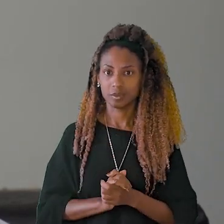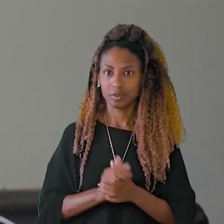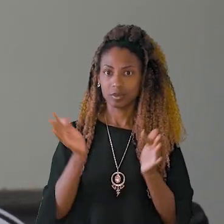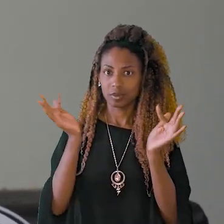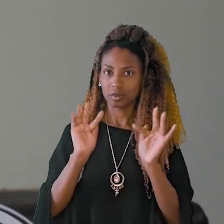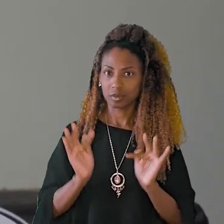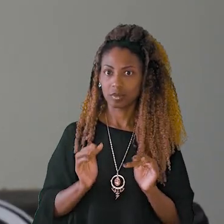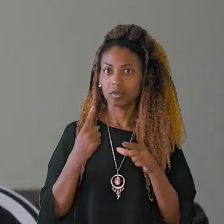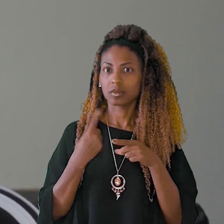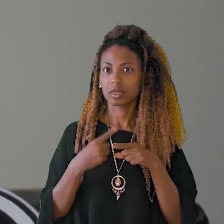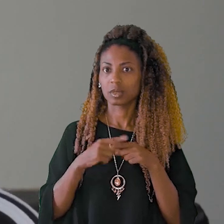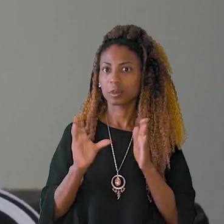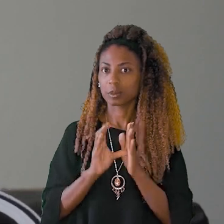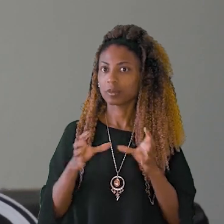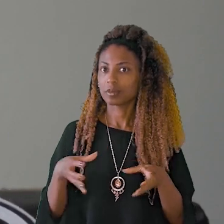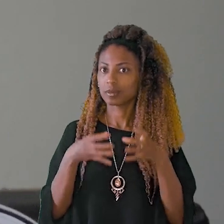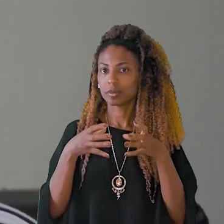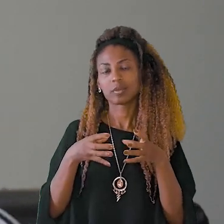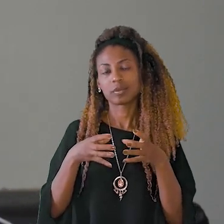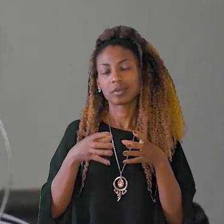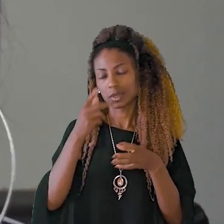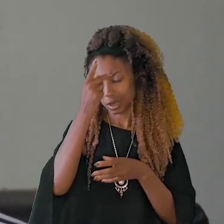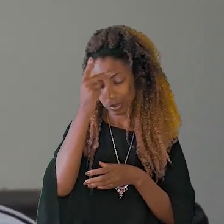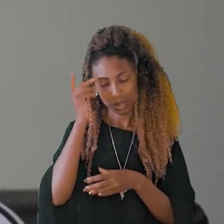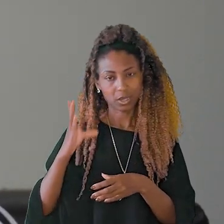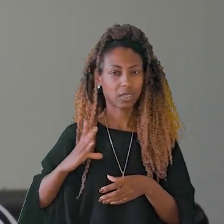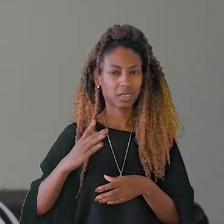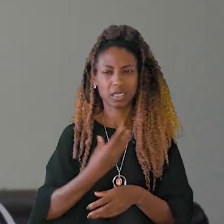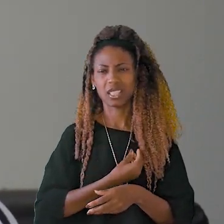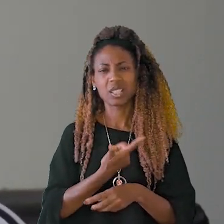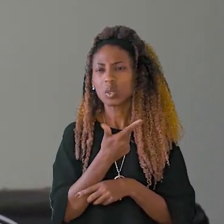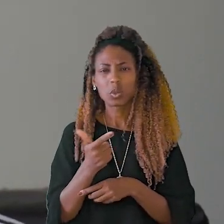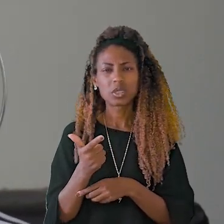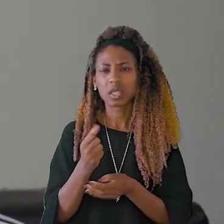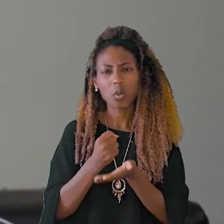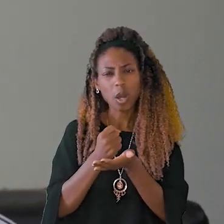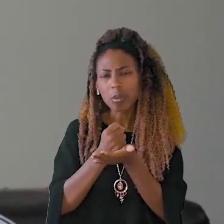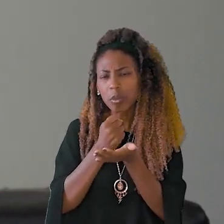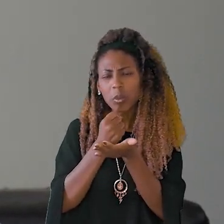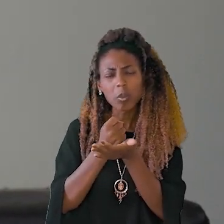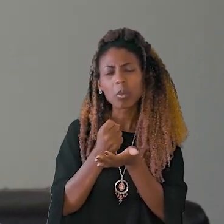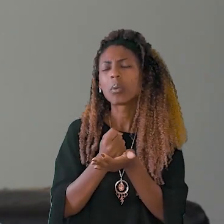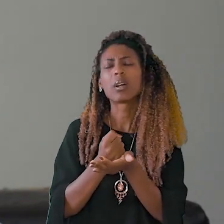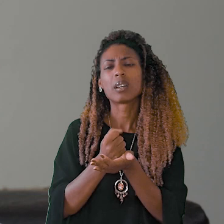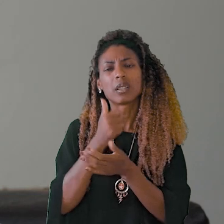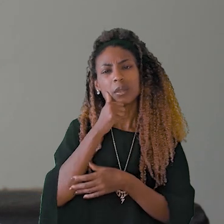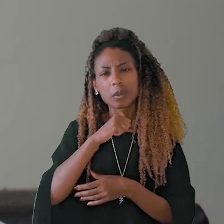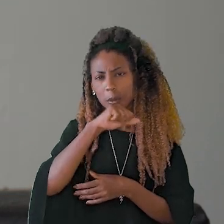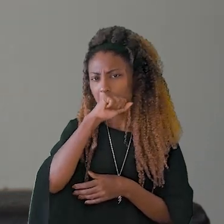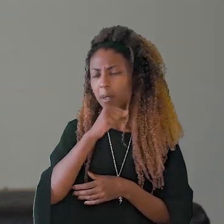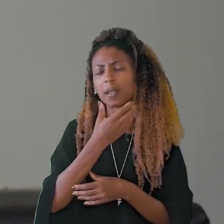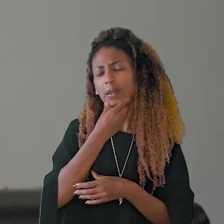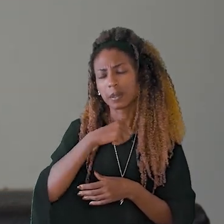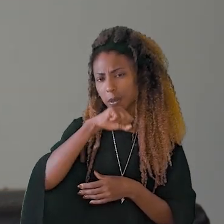porque eu sei que pra nossa comunidade de pessoas trans é muito difícil ter acolhimento de pais e mães, né. Então